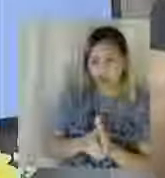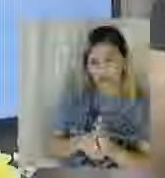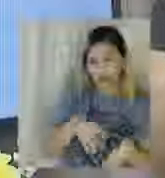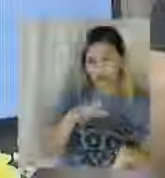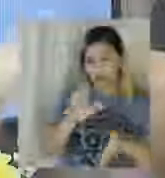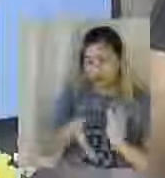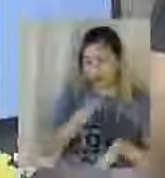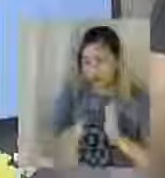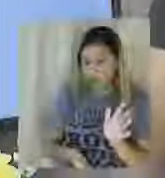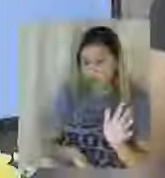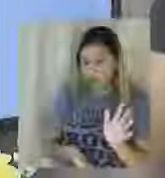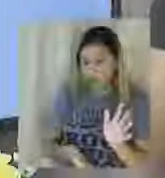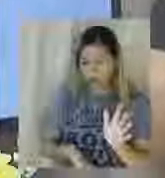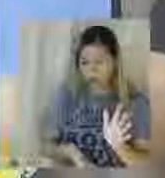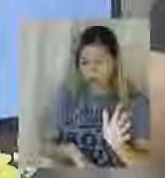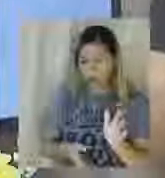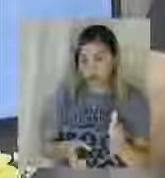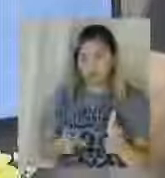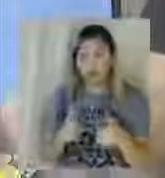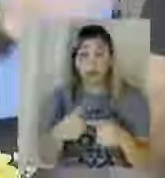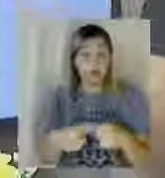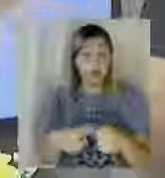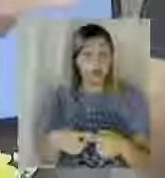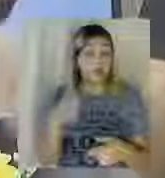sabe que Libras é direito.